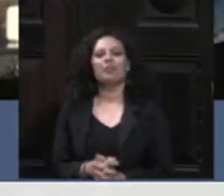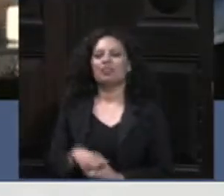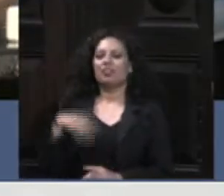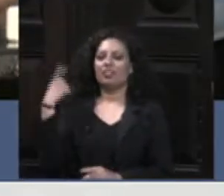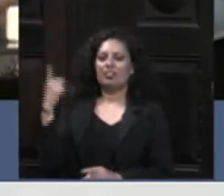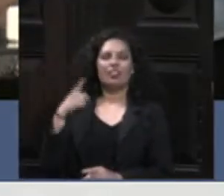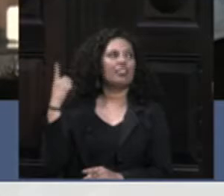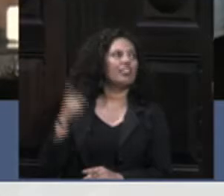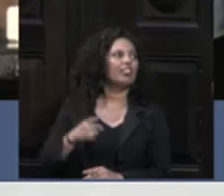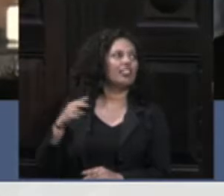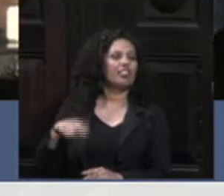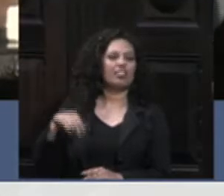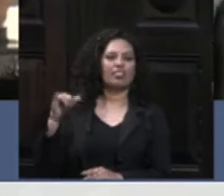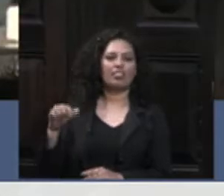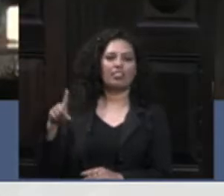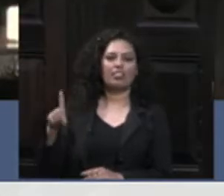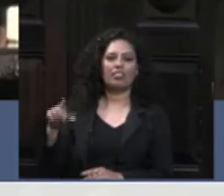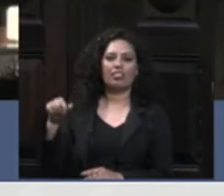Deputado Nivaldo Molim.